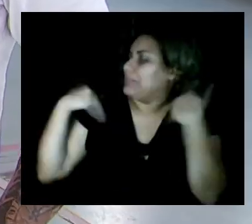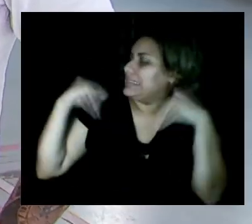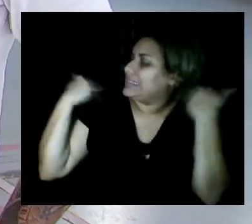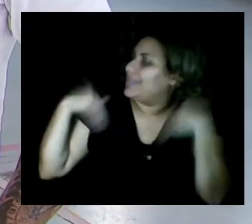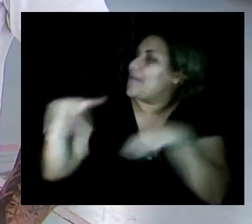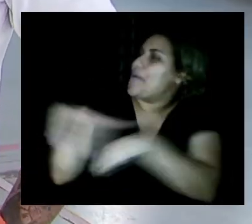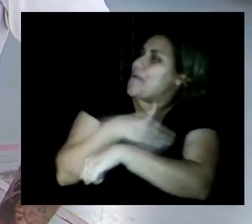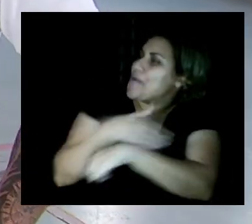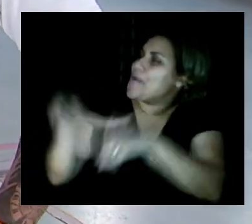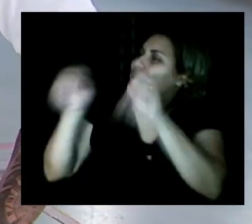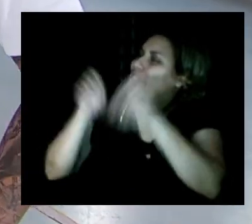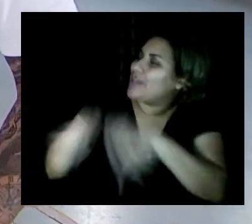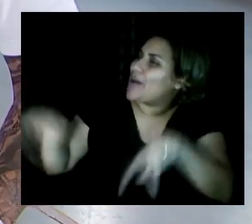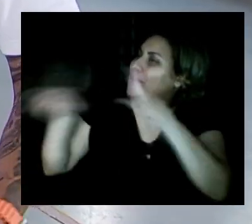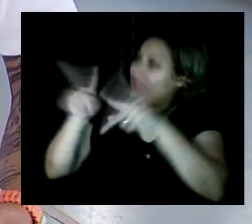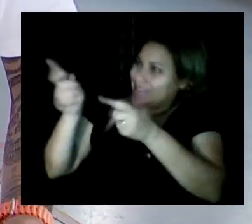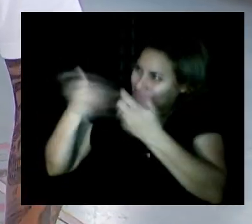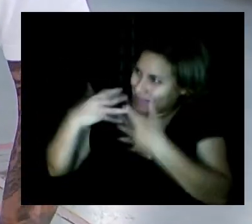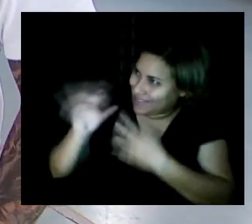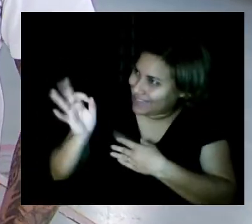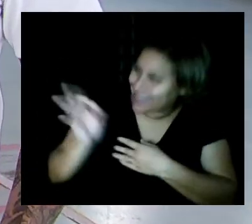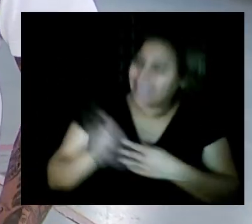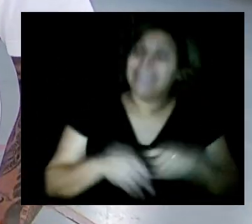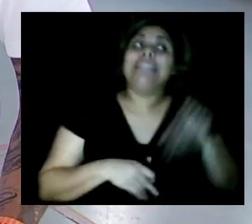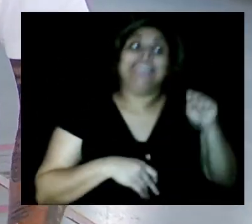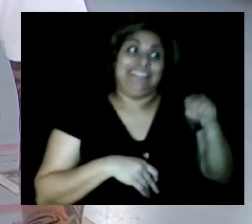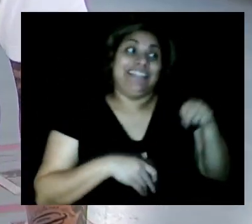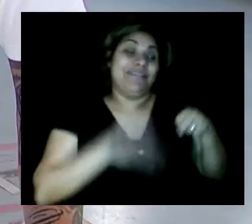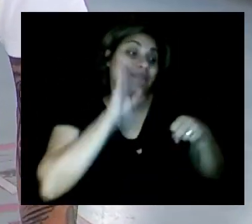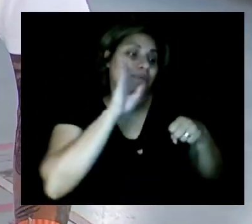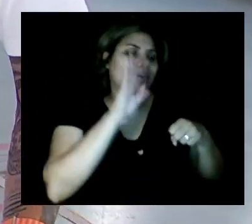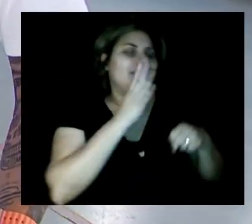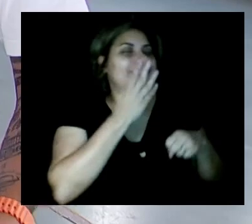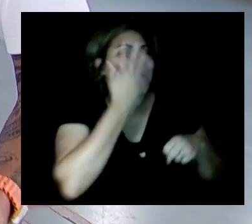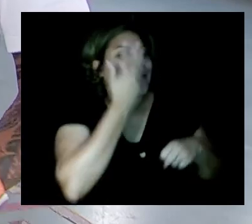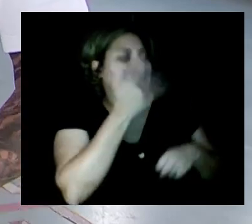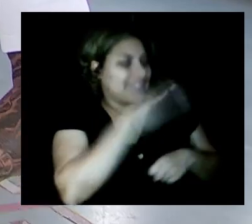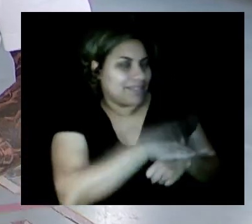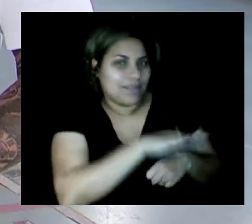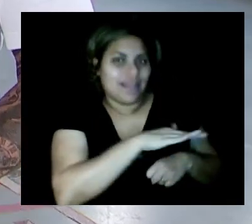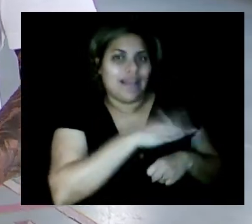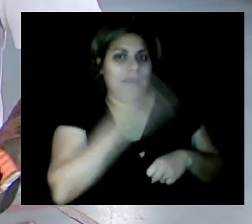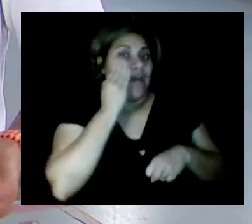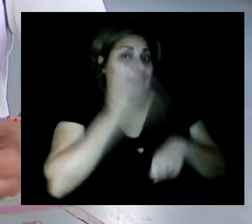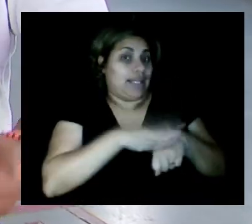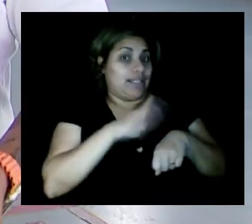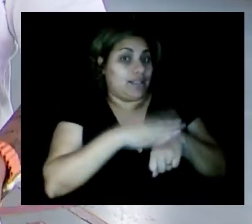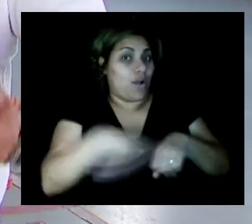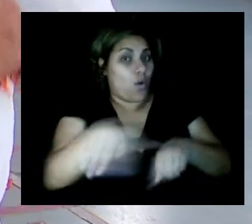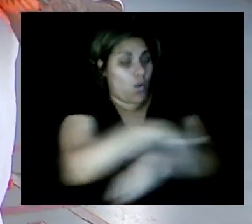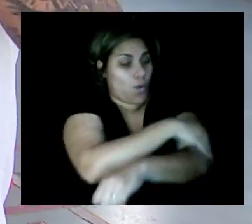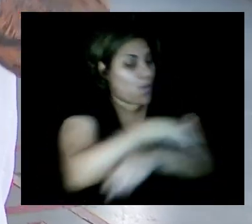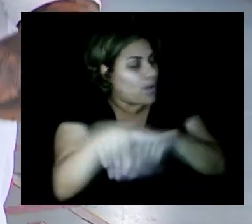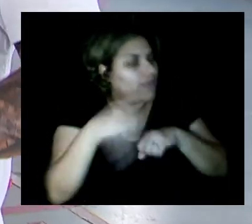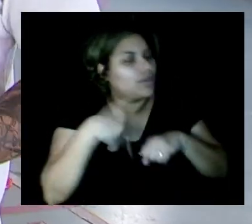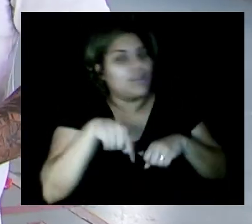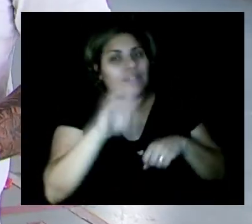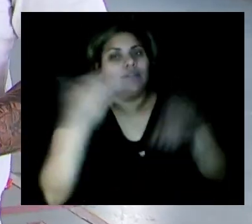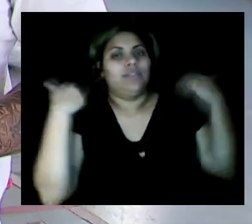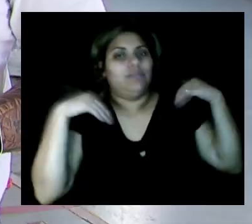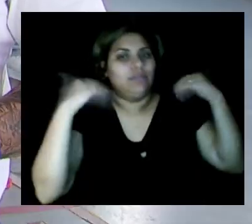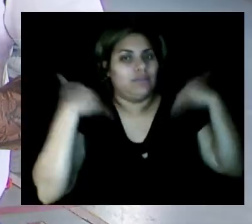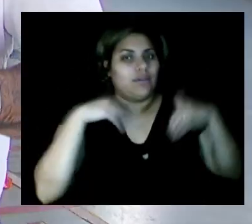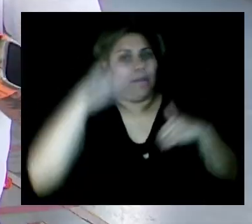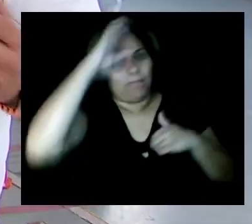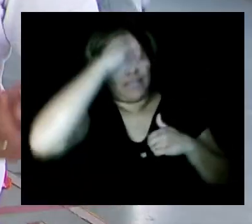estava me explicando? Principalmente os menores, né? Que a gente faz o que a gente chama treino de rua. A gente sai com eles para andar, para aprender que não pode sair correndo